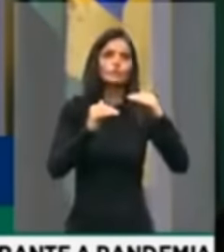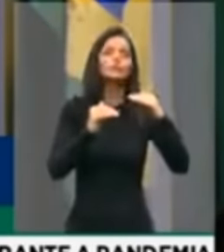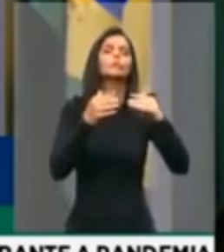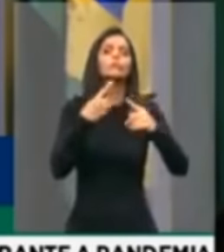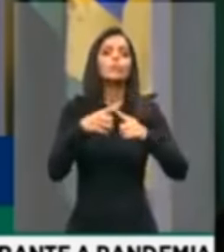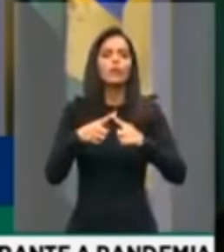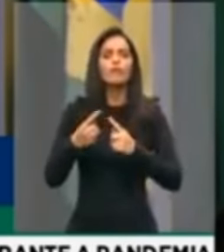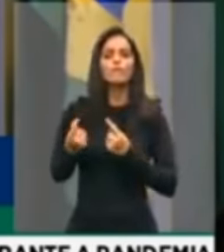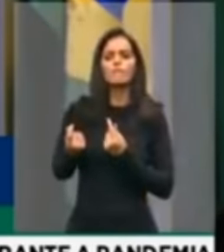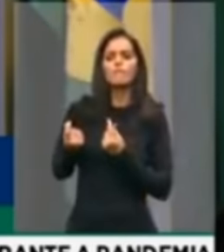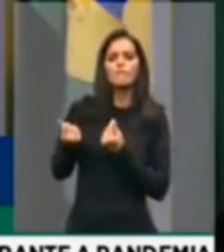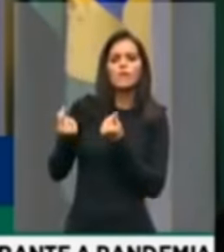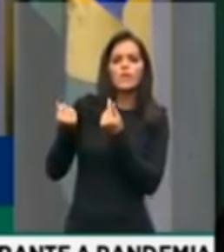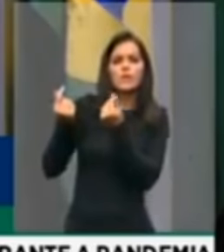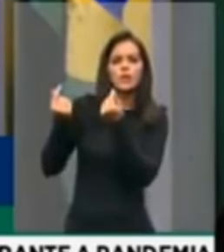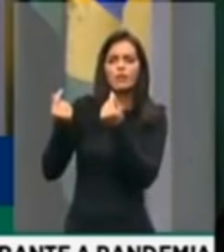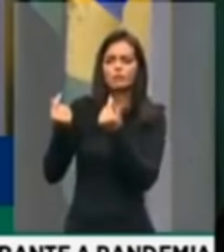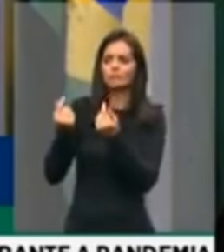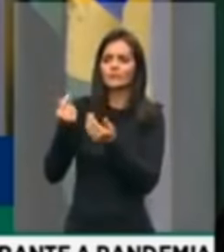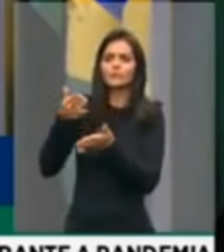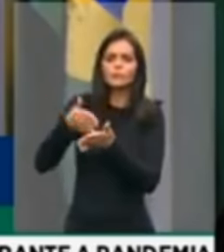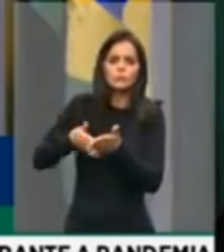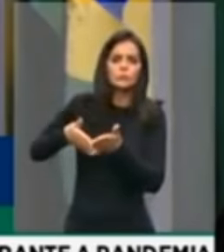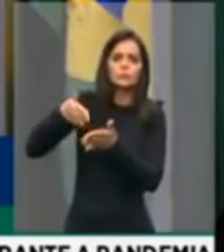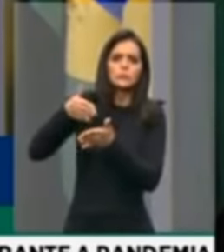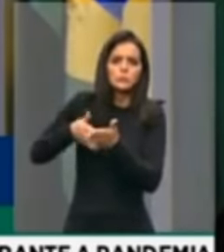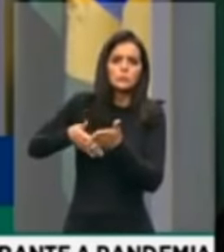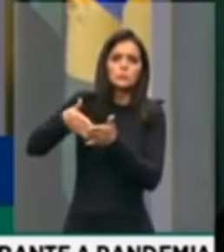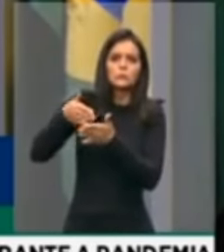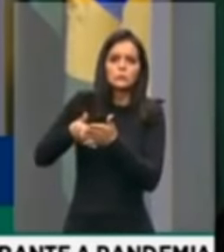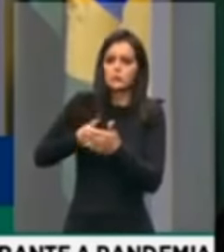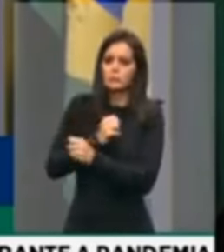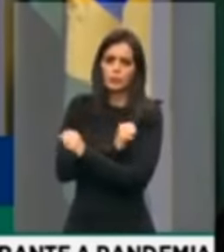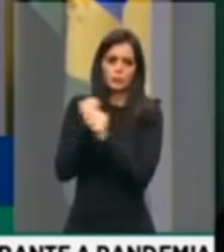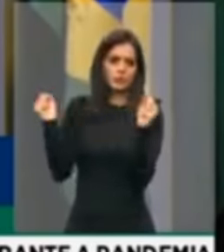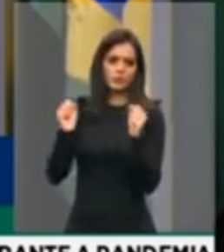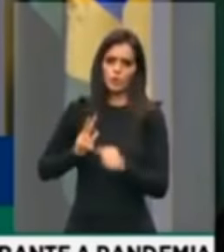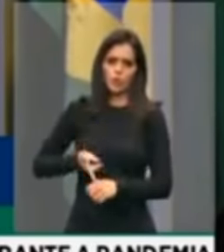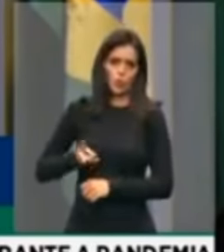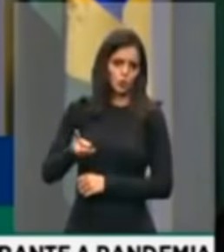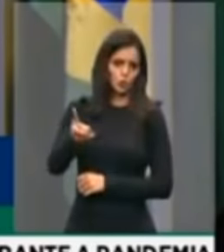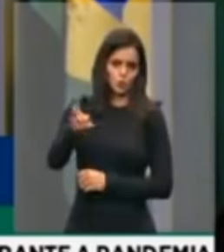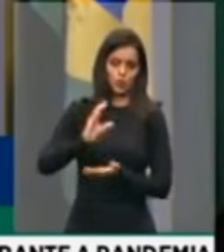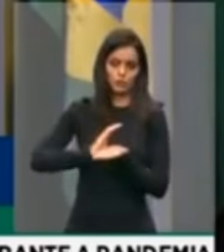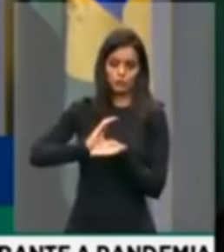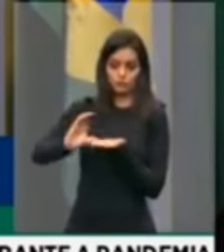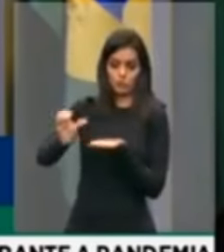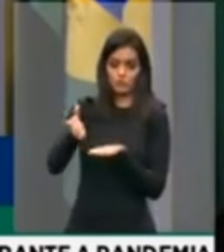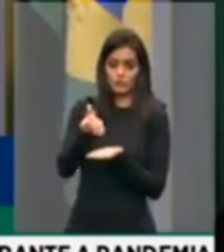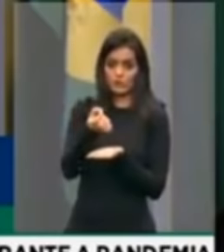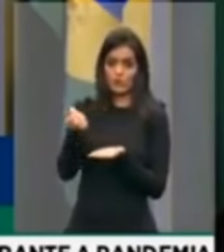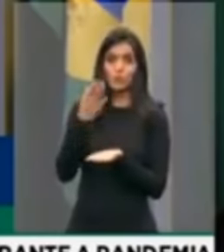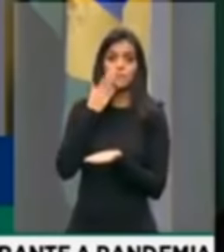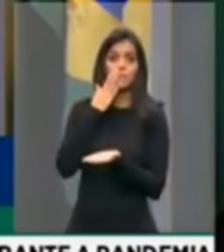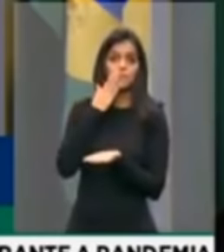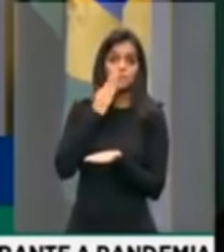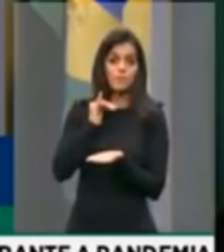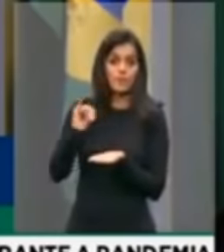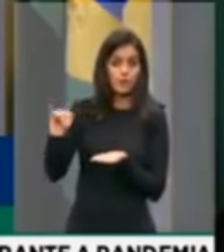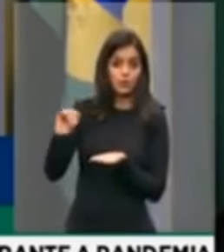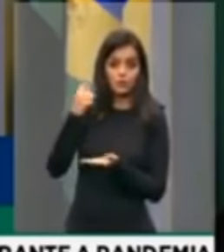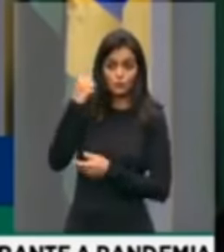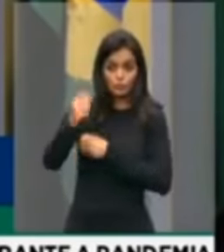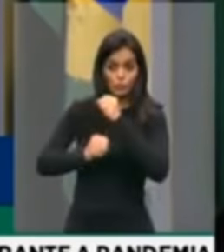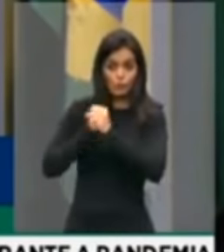financeiramente inviável a sua manutenção por custa 600 bilhões de reais